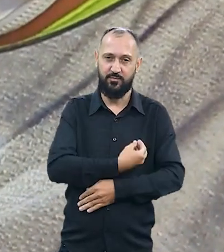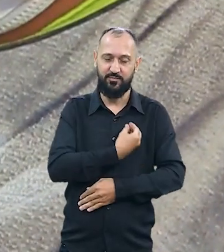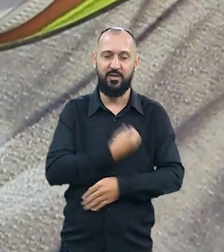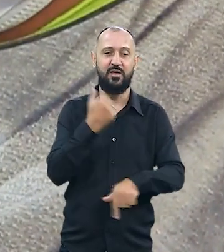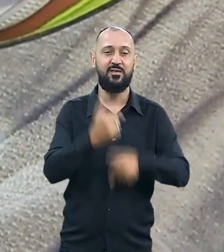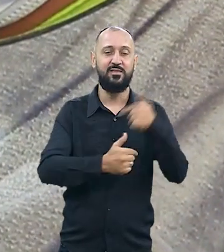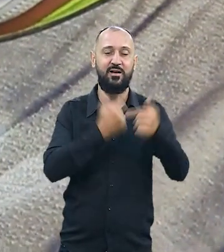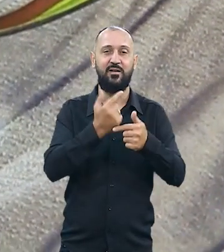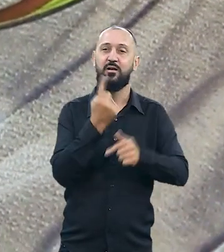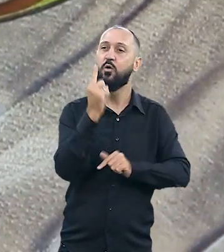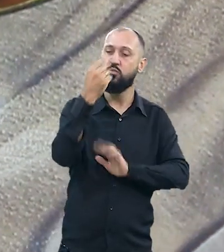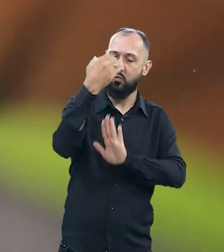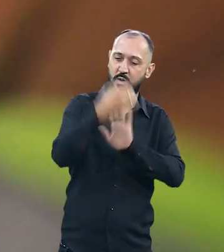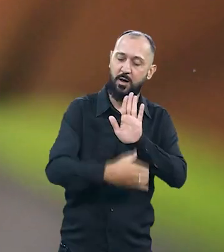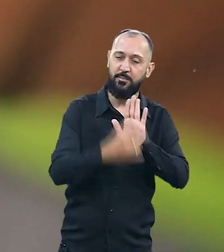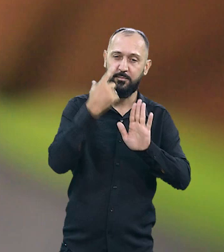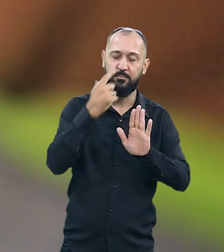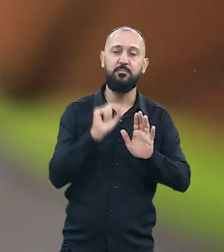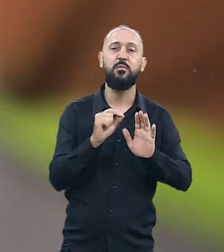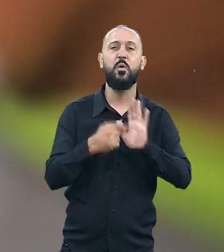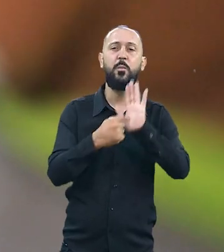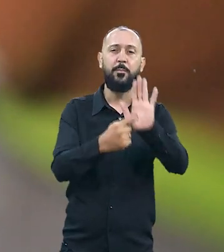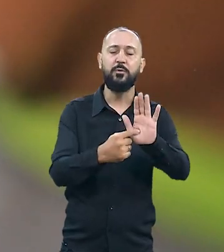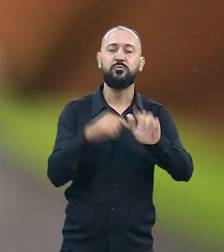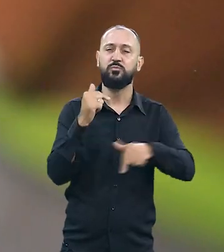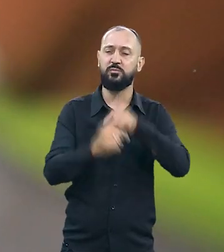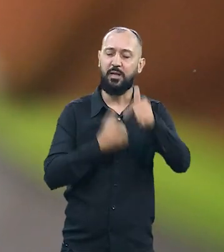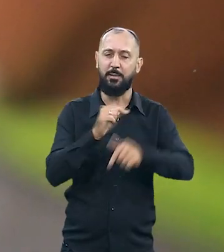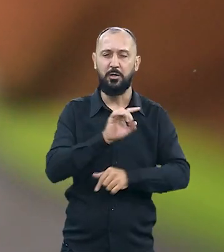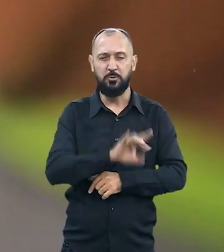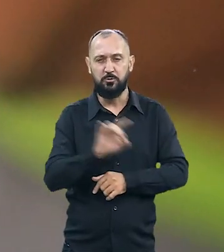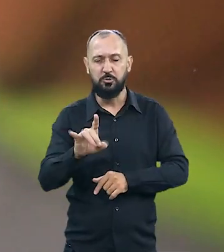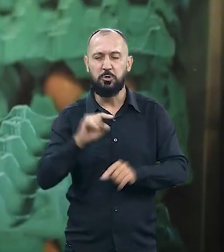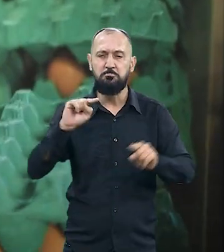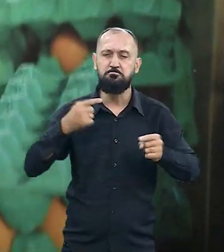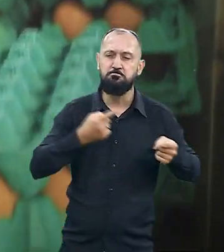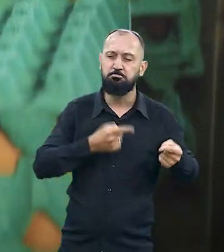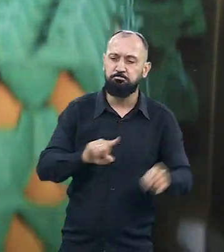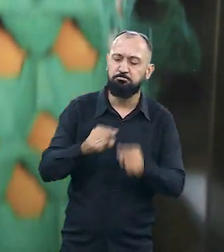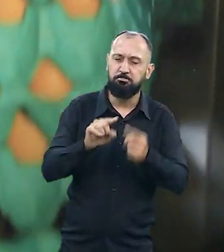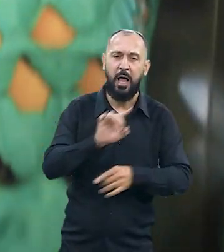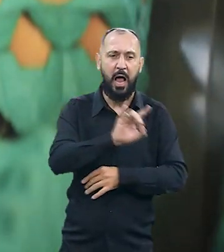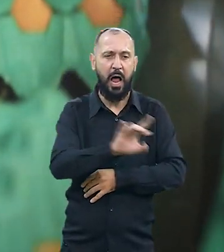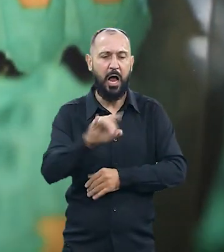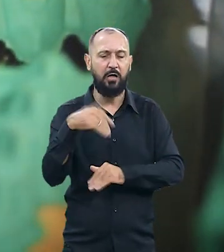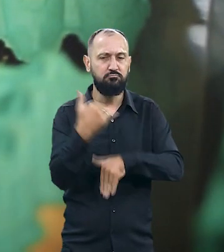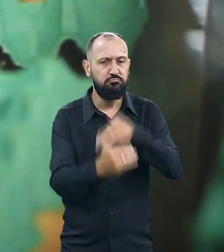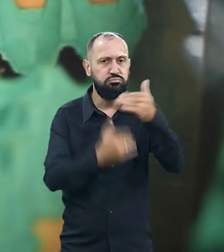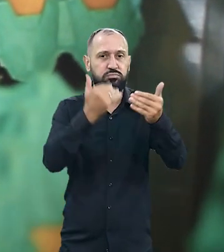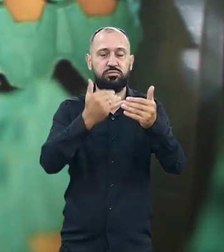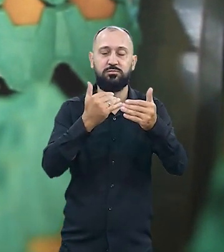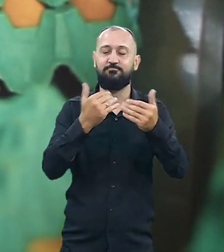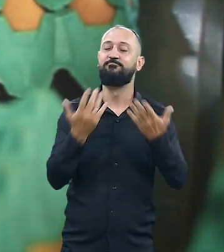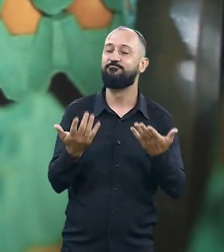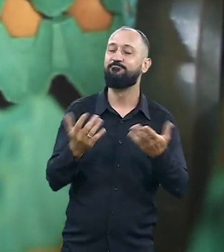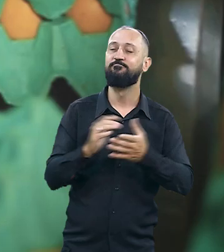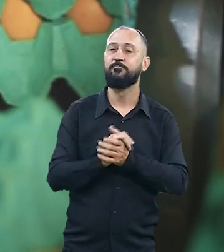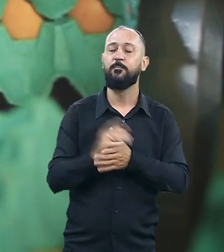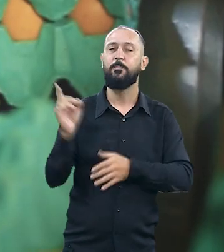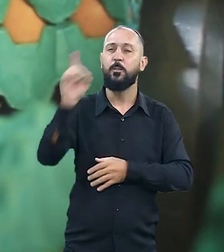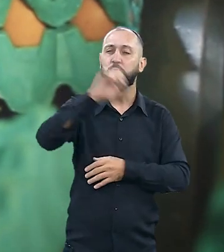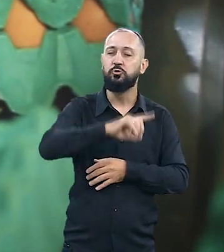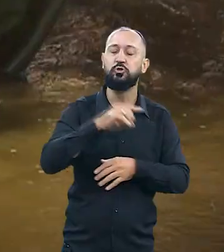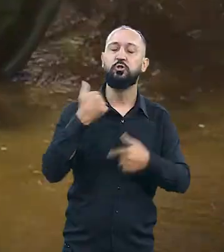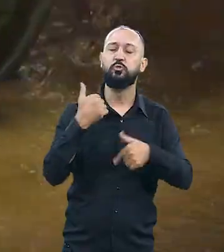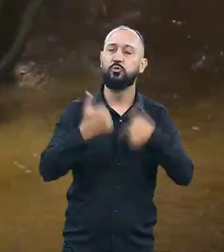vida, o trabalho é o capítulo que molda as jornadas individuais, desafiando cada um a crescer e